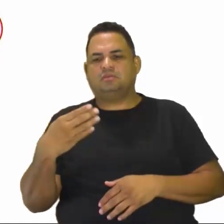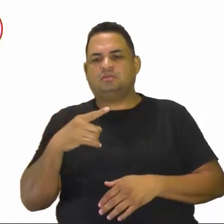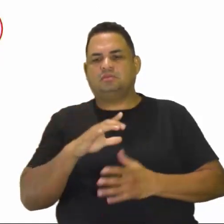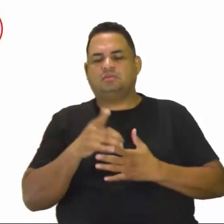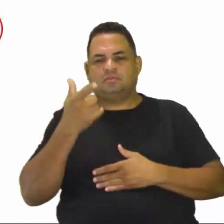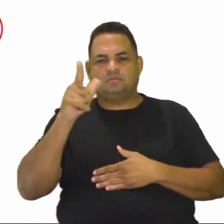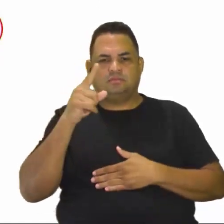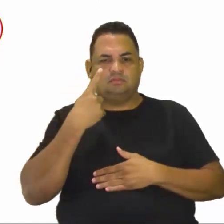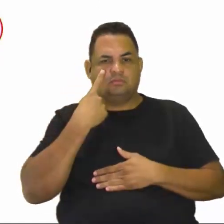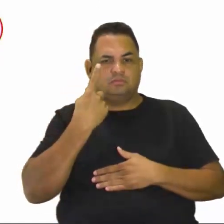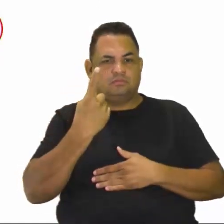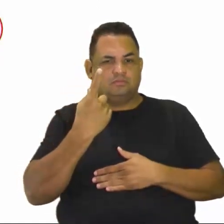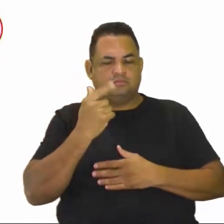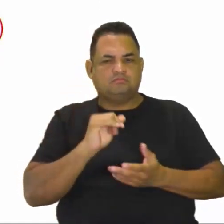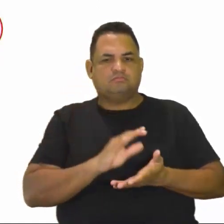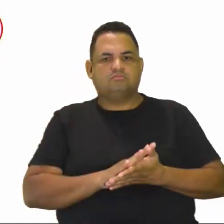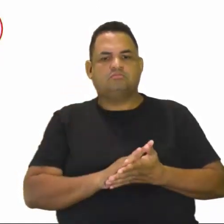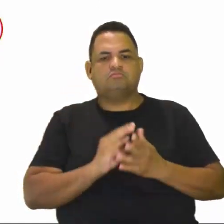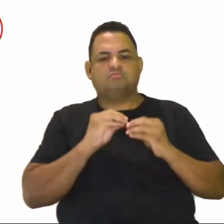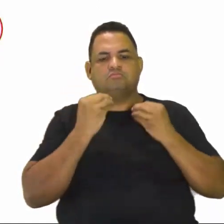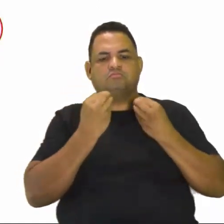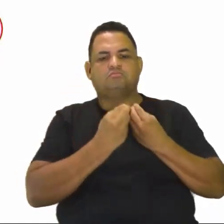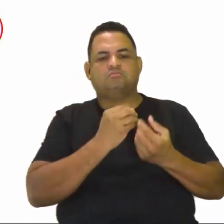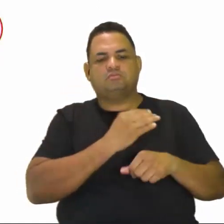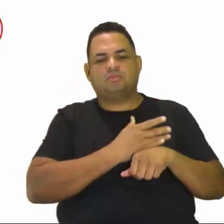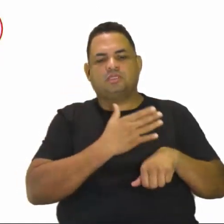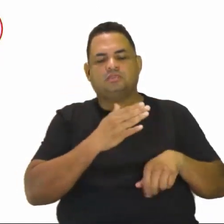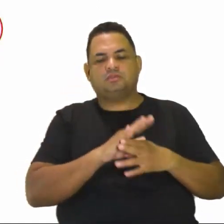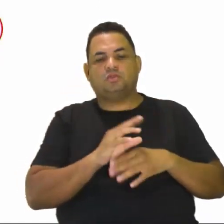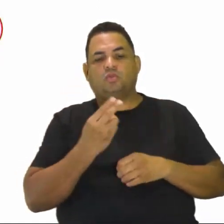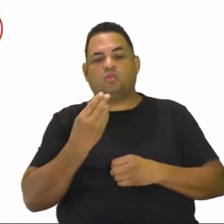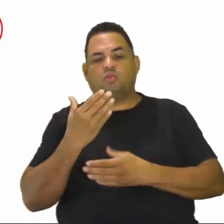a gente consegue definir se uma substância é ácida ou